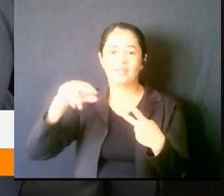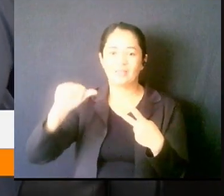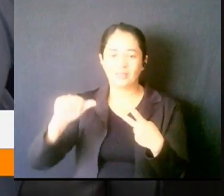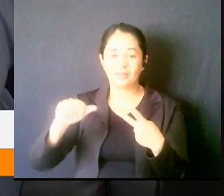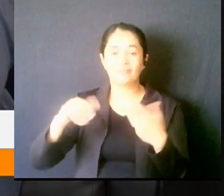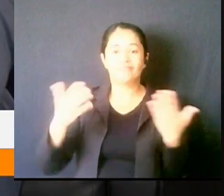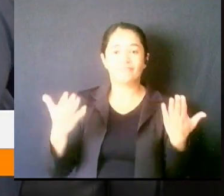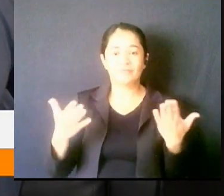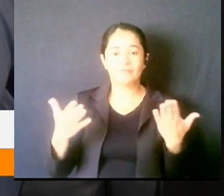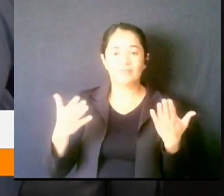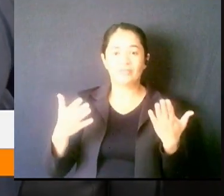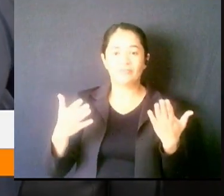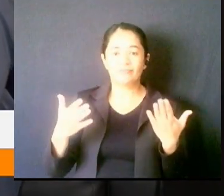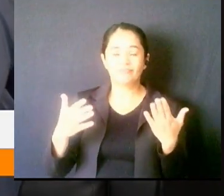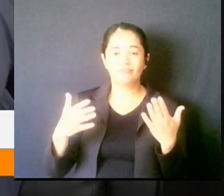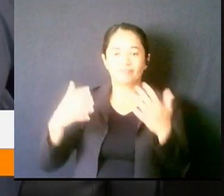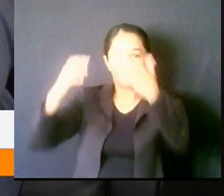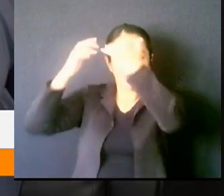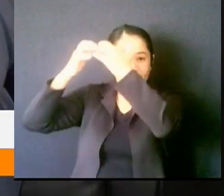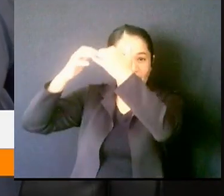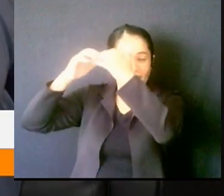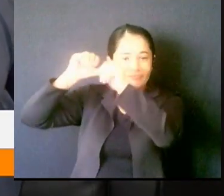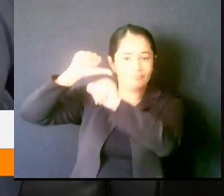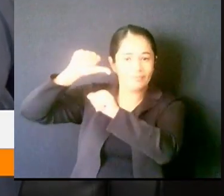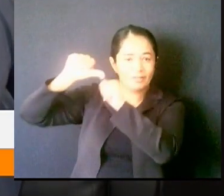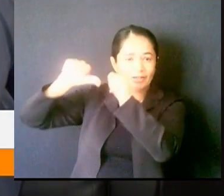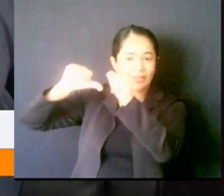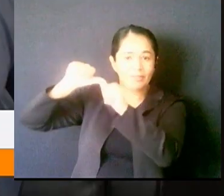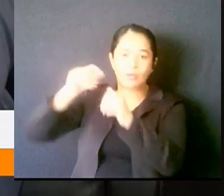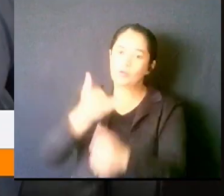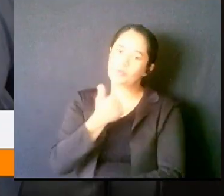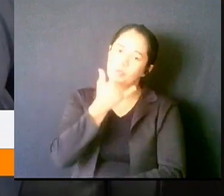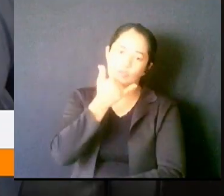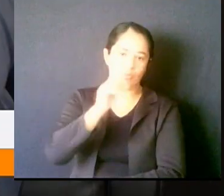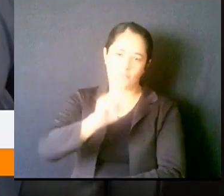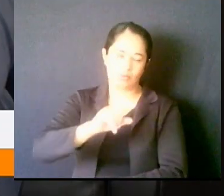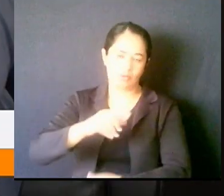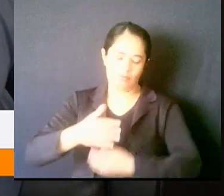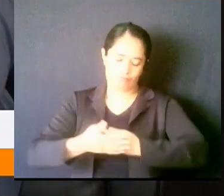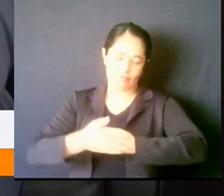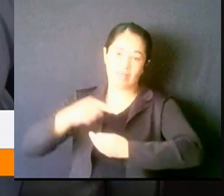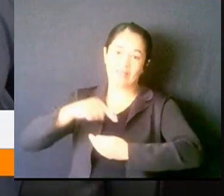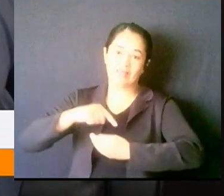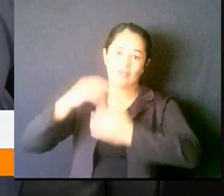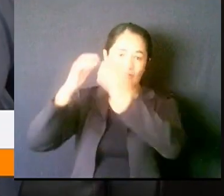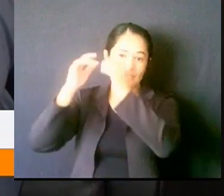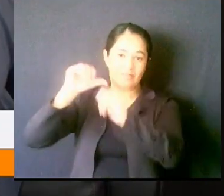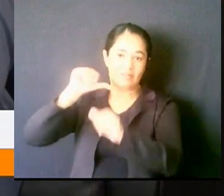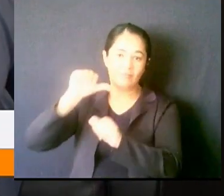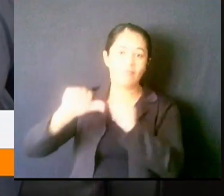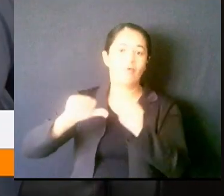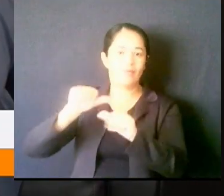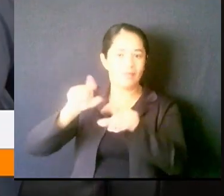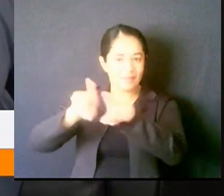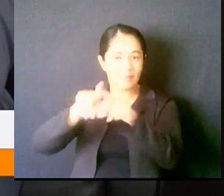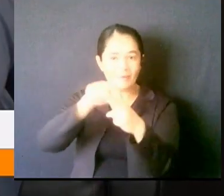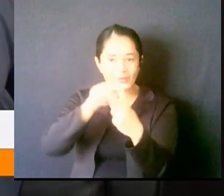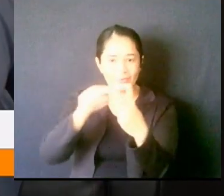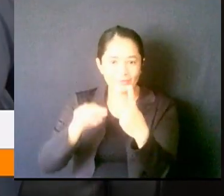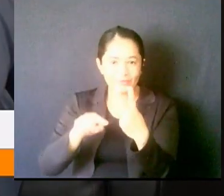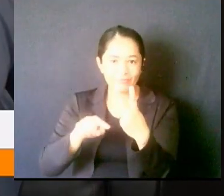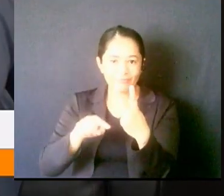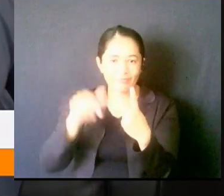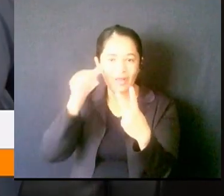adolescente. Isso é do adolescente não, desculpa, do feto. Do feto, E o do adolescente também. Mas sim. não fica